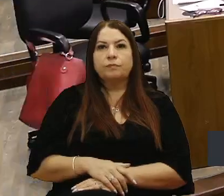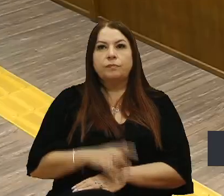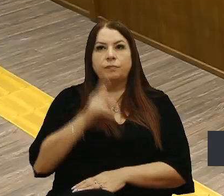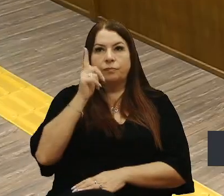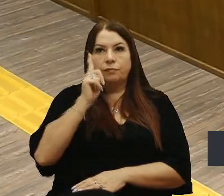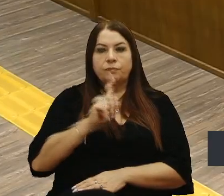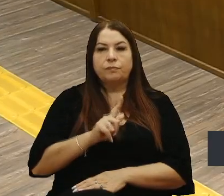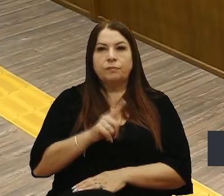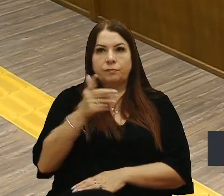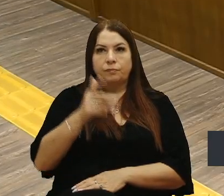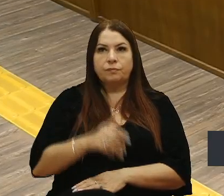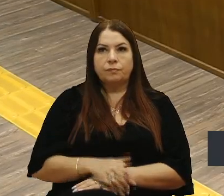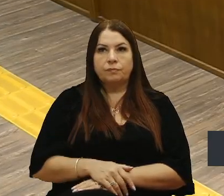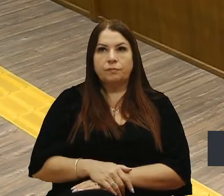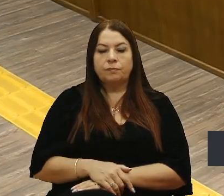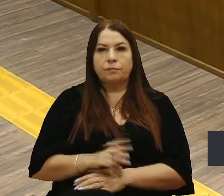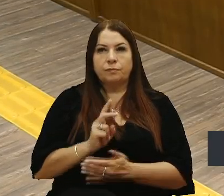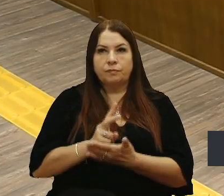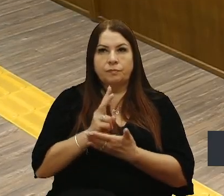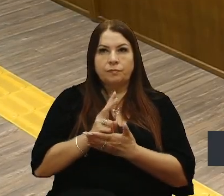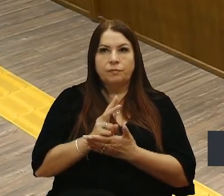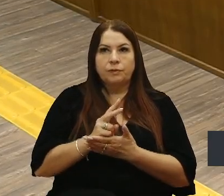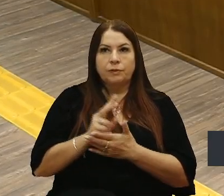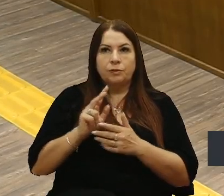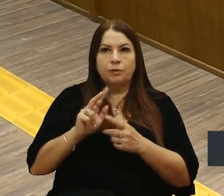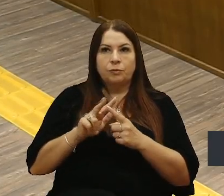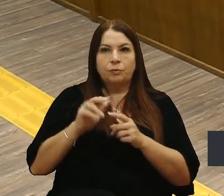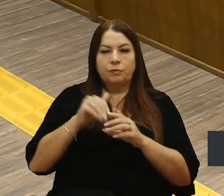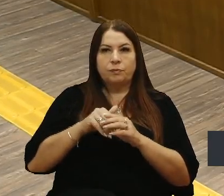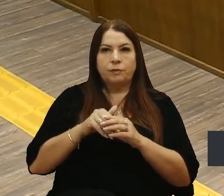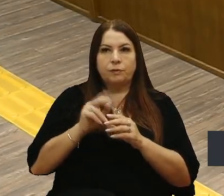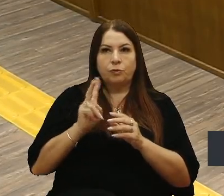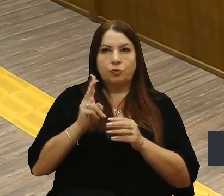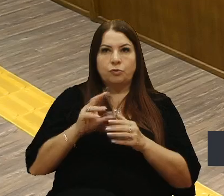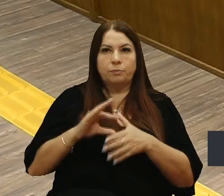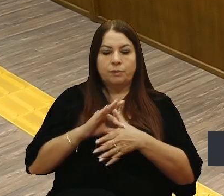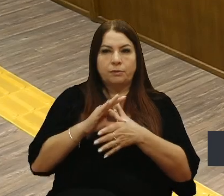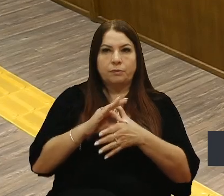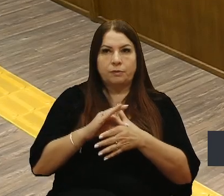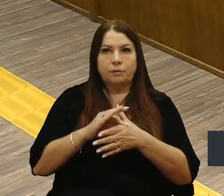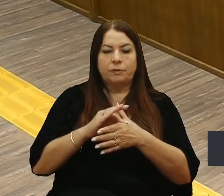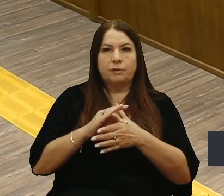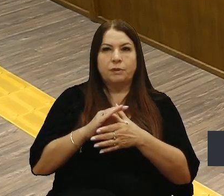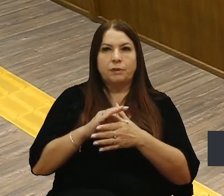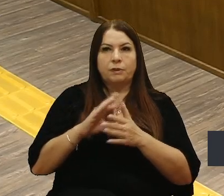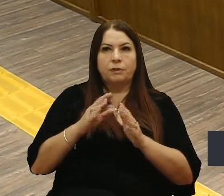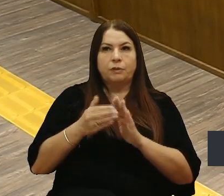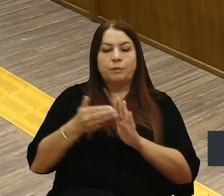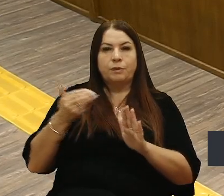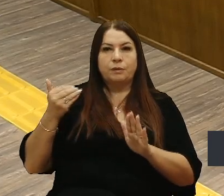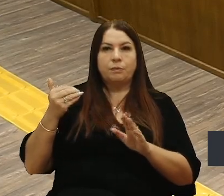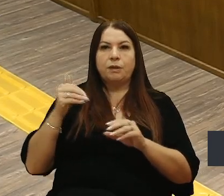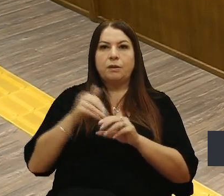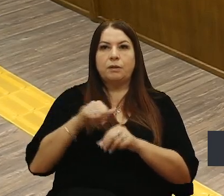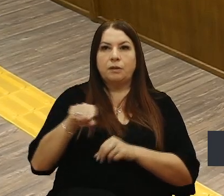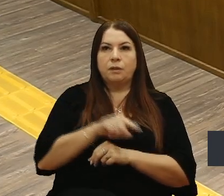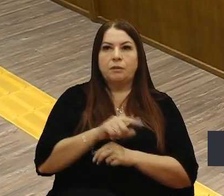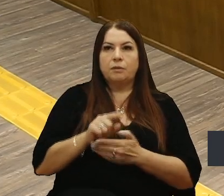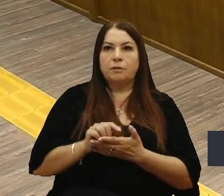Lucas Carenhato com a palavra. Eu vou só corrigir meu voto, vou seguir minha líder, então nós vamos nos ausentar da votação, mas eu vou